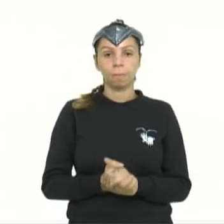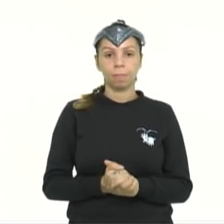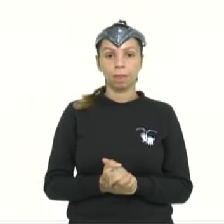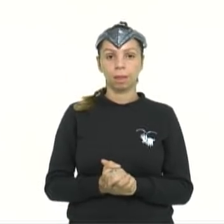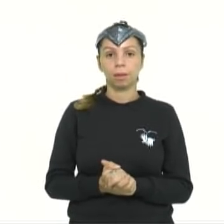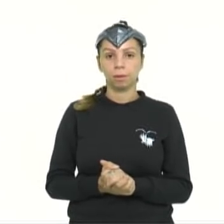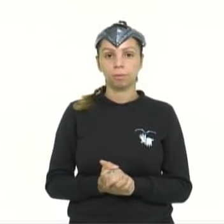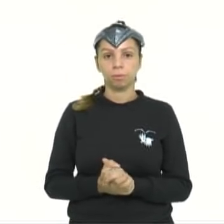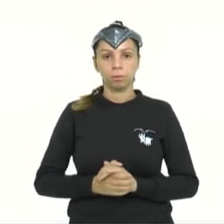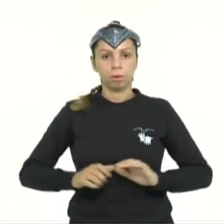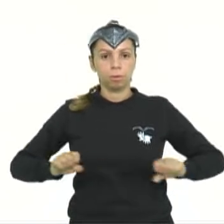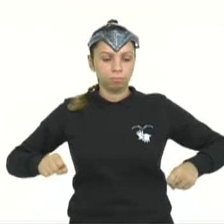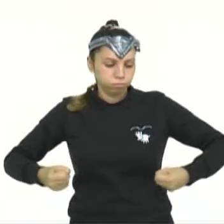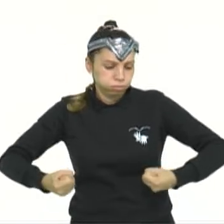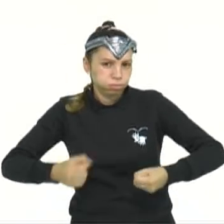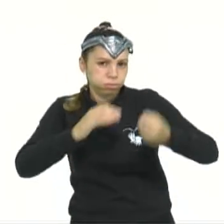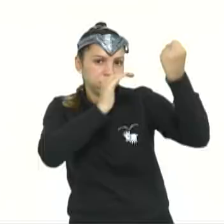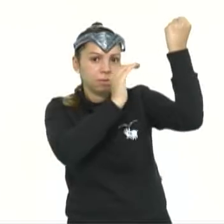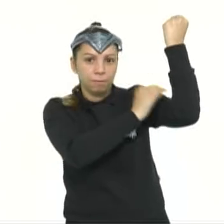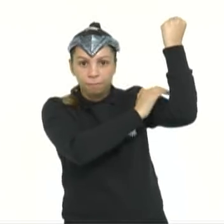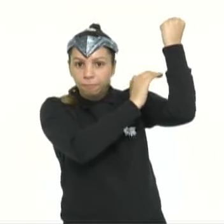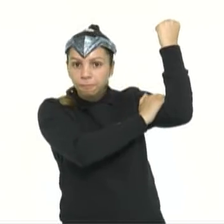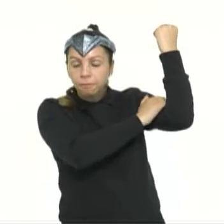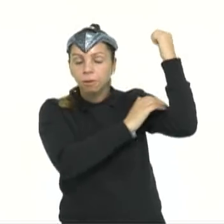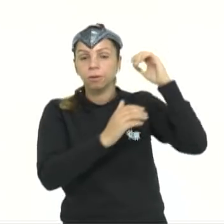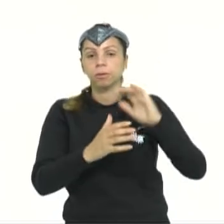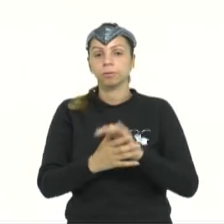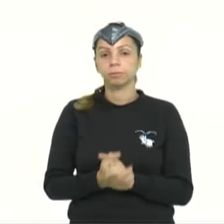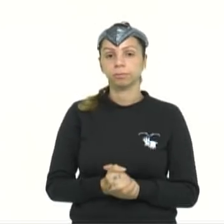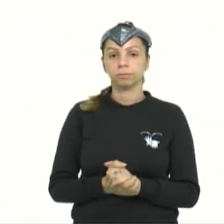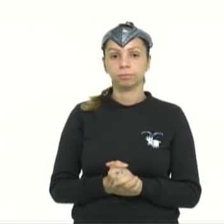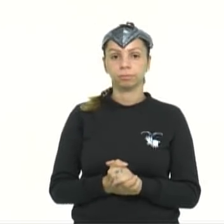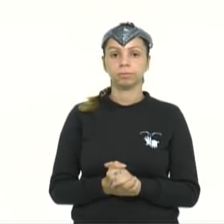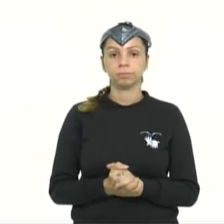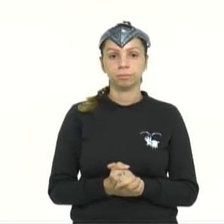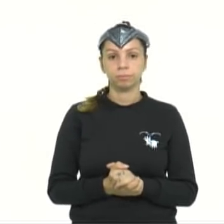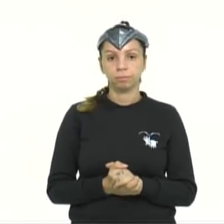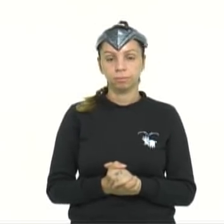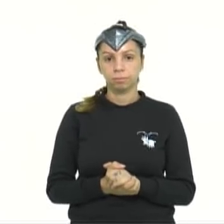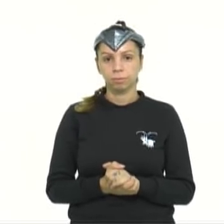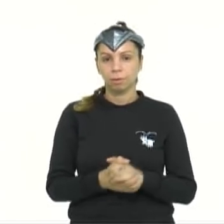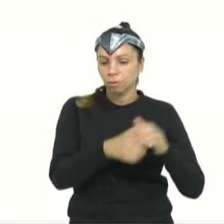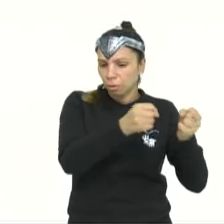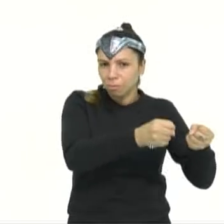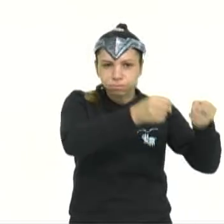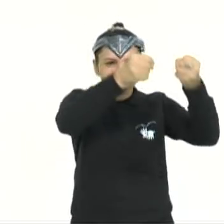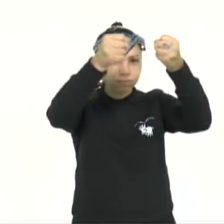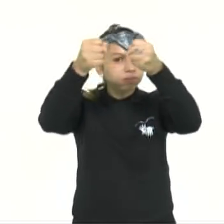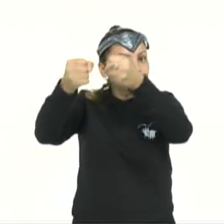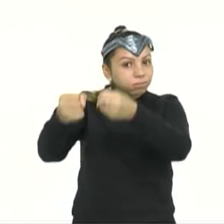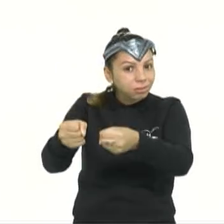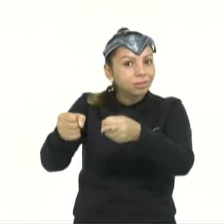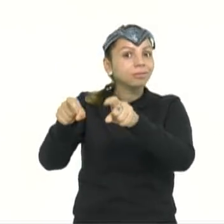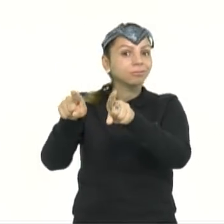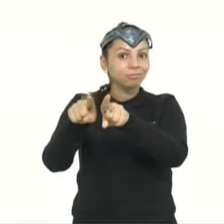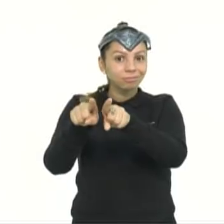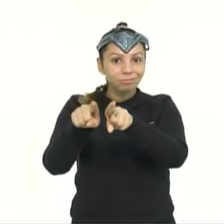Strong, ele é forte. Powerful, é poderoso o seu